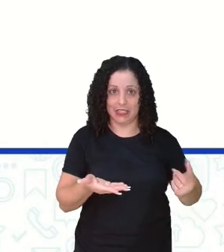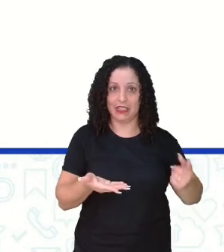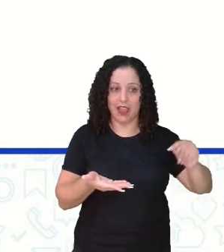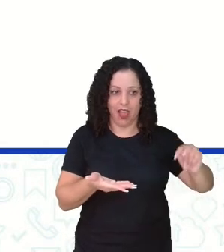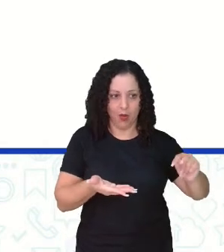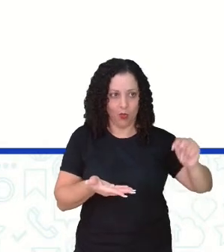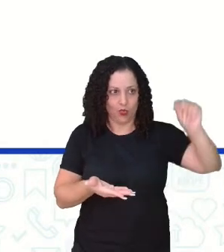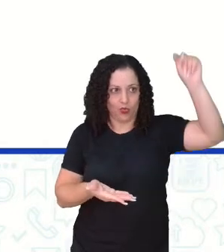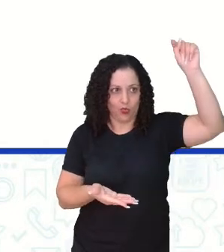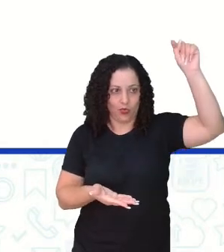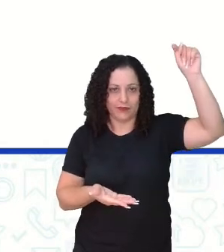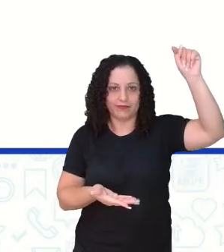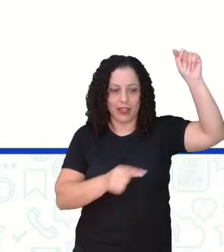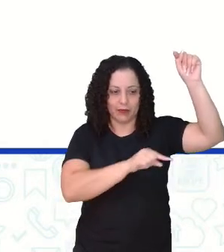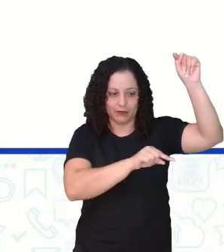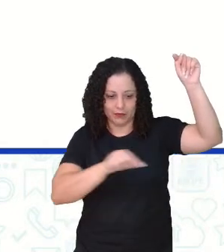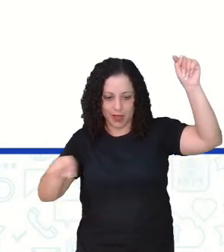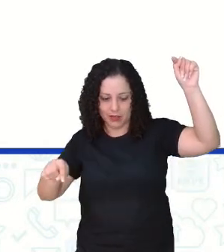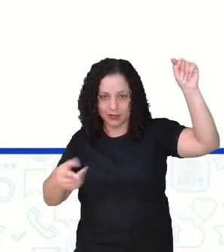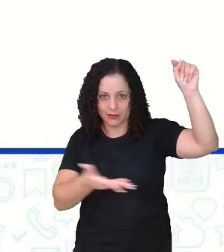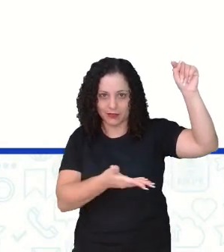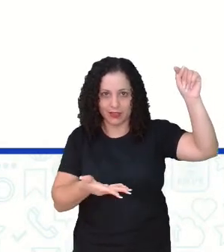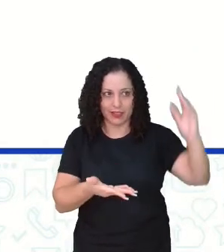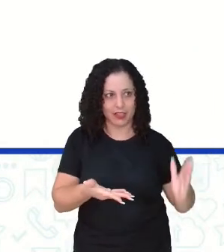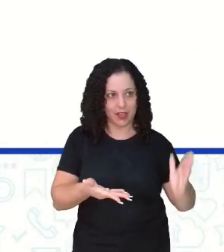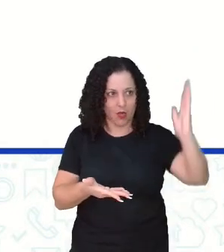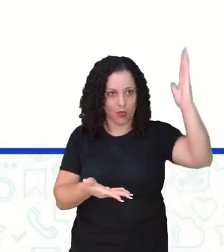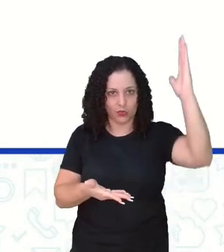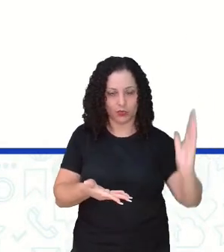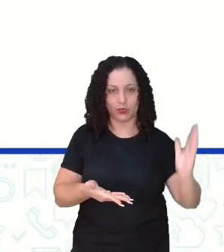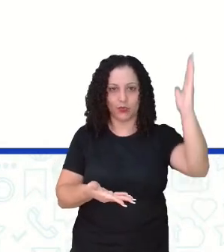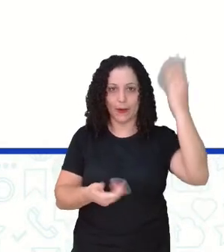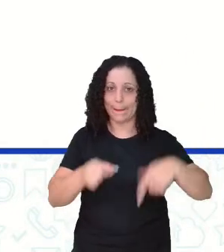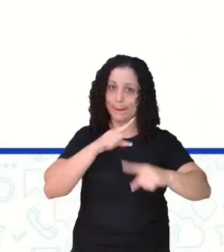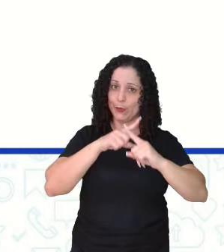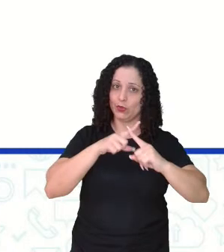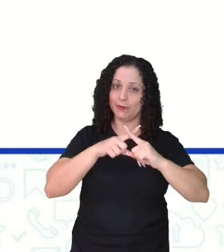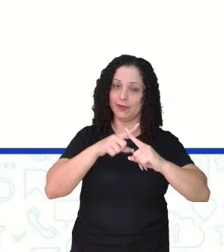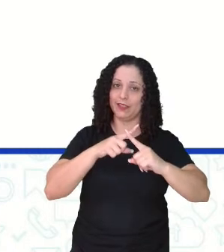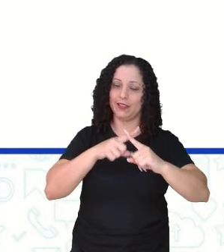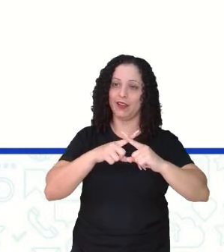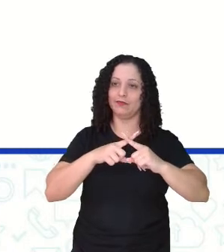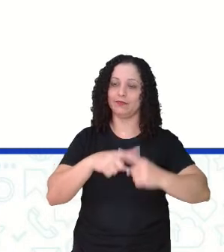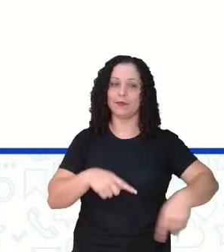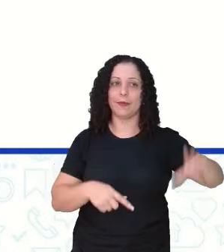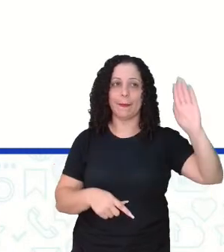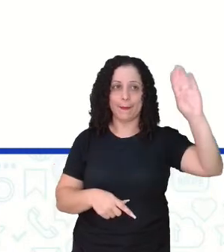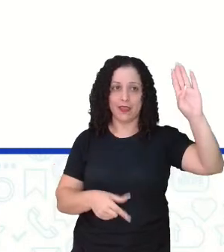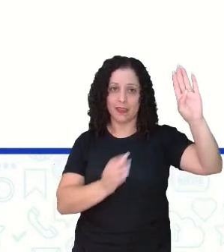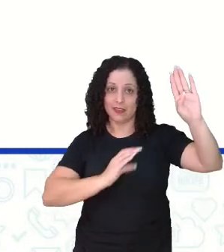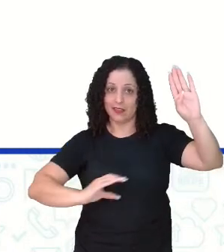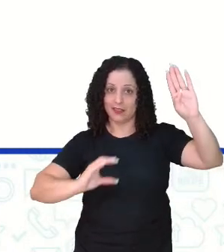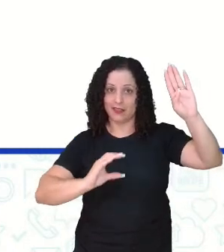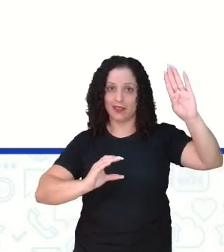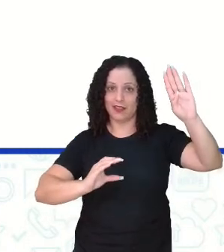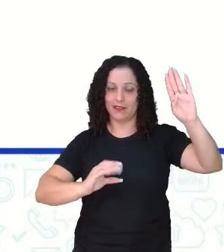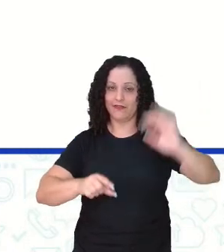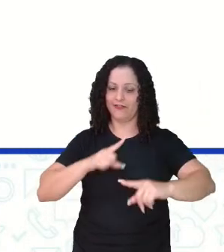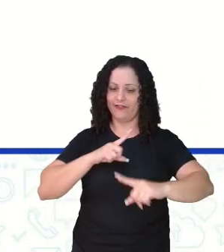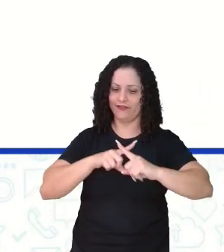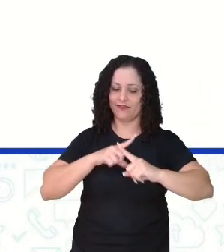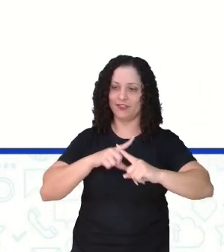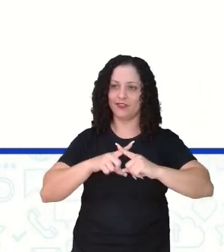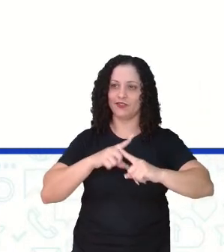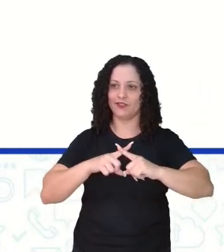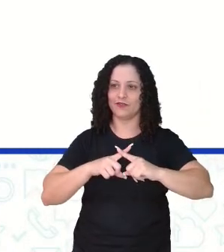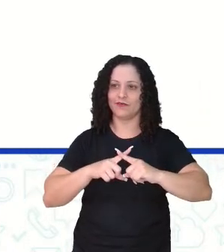Então, B vezes C são duas letras, duas incógnitas, tá? Duas variáveis. Então, eu escrevi aqui